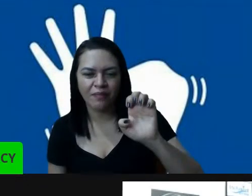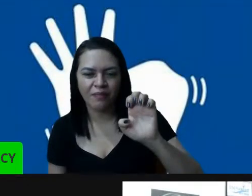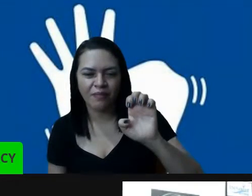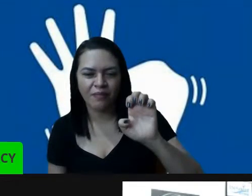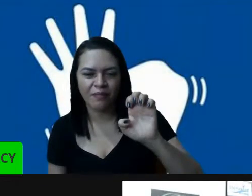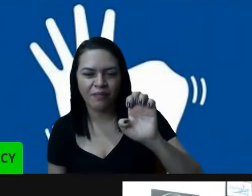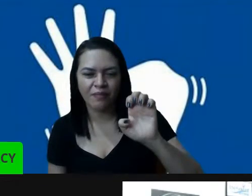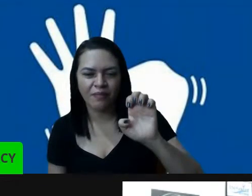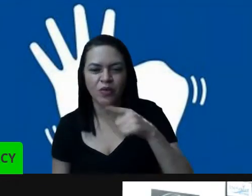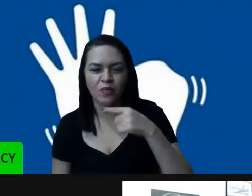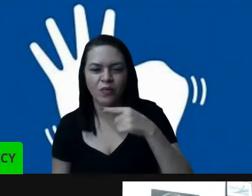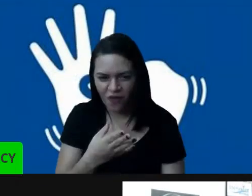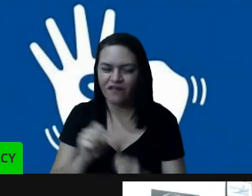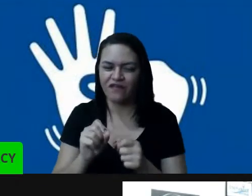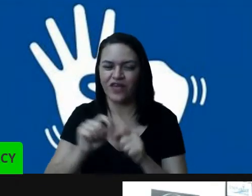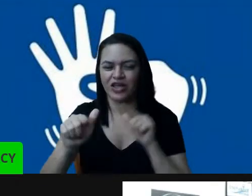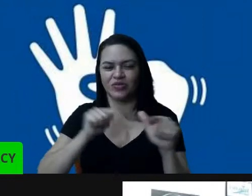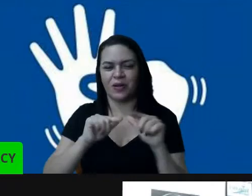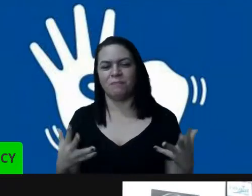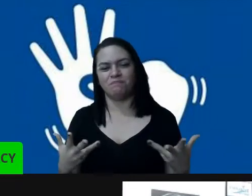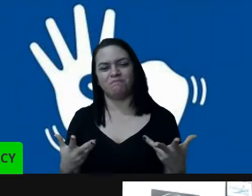trabalho belíssimo, tá?